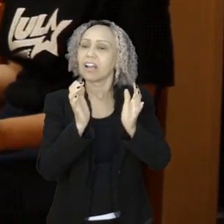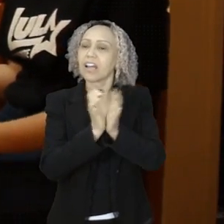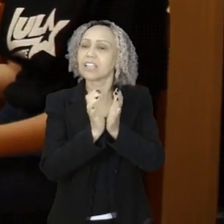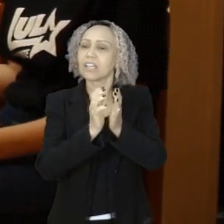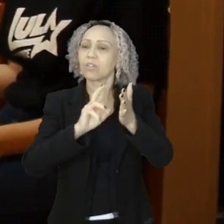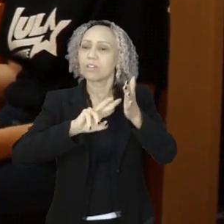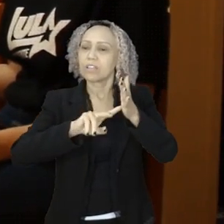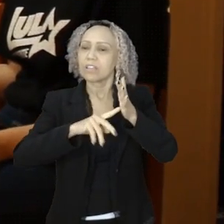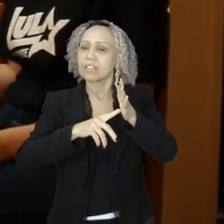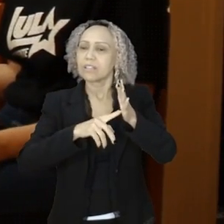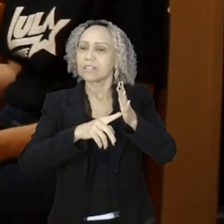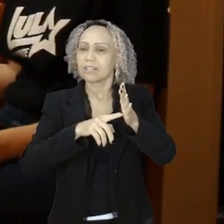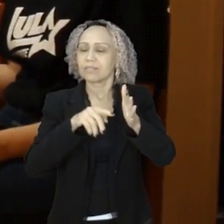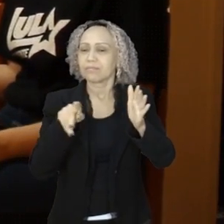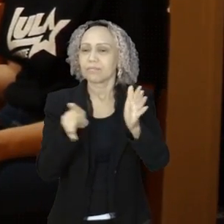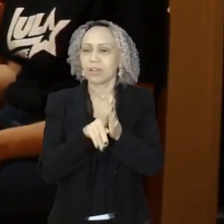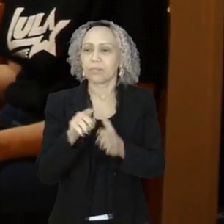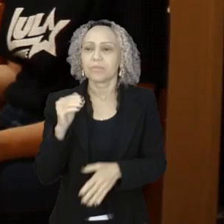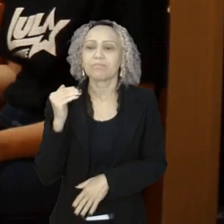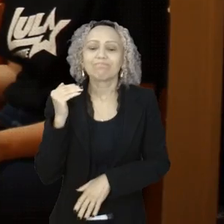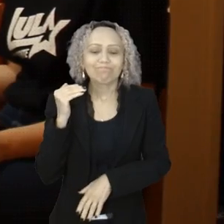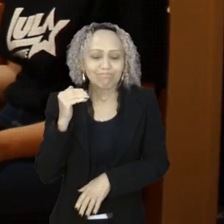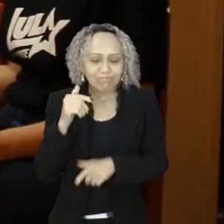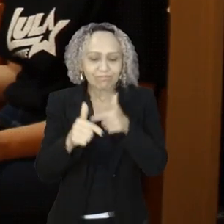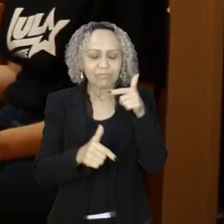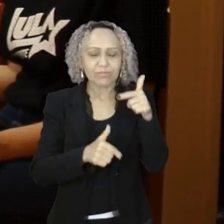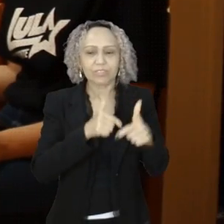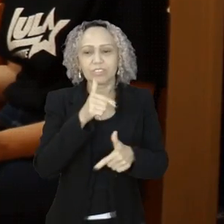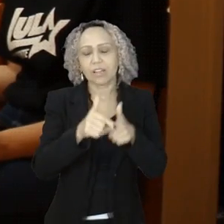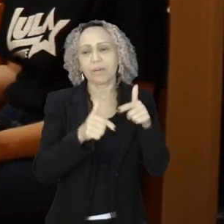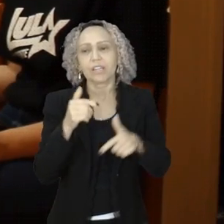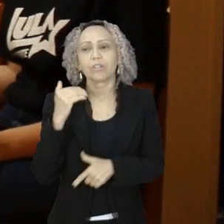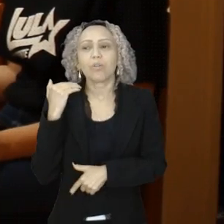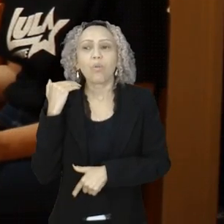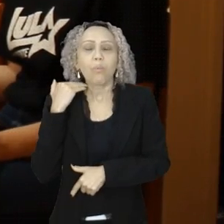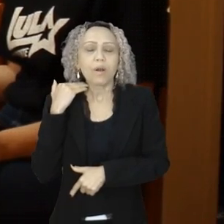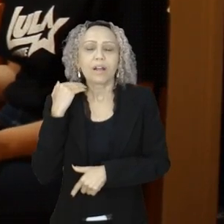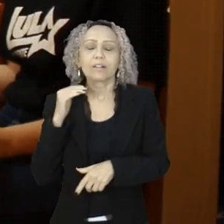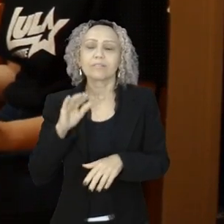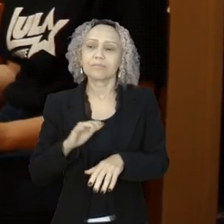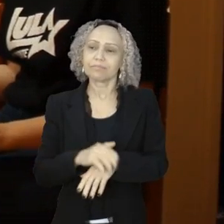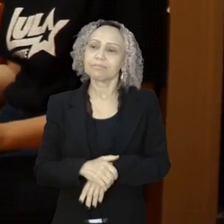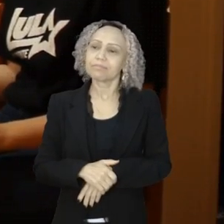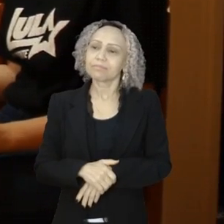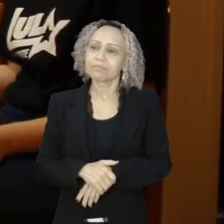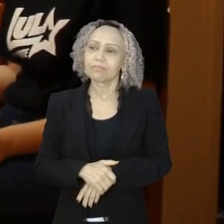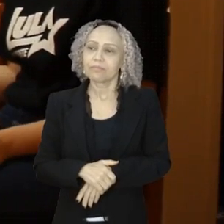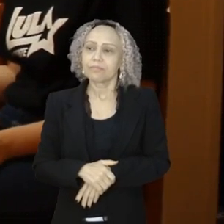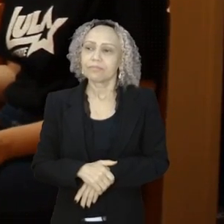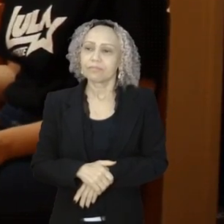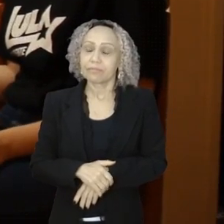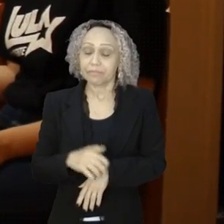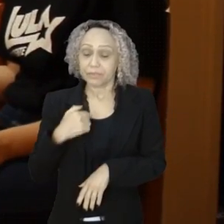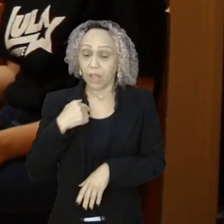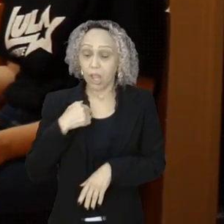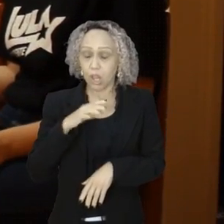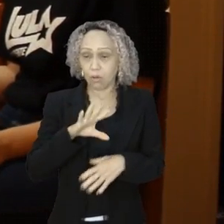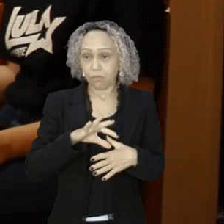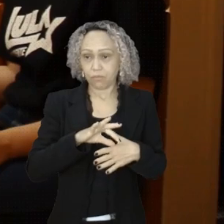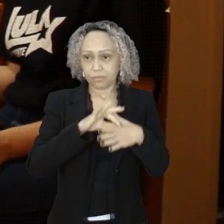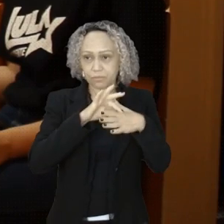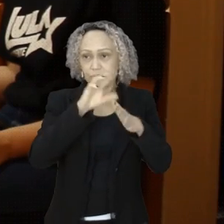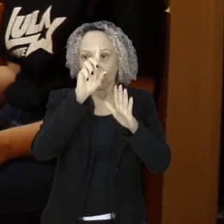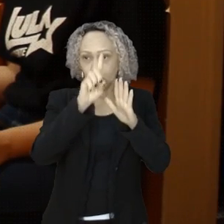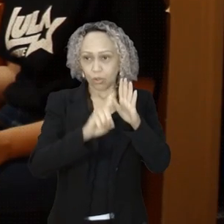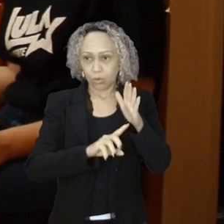outra estrutura hoje, Claro. diferente daquela em que não é, eu dirigi o sindicato na